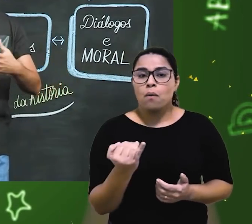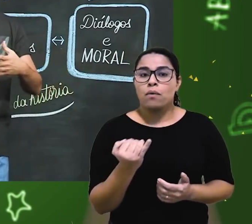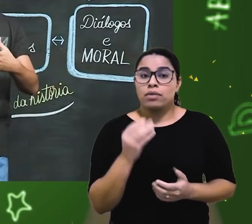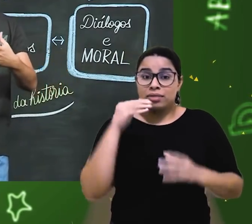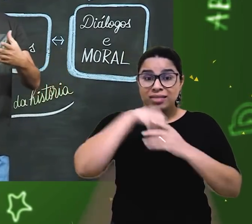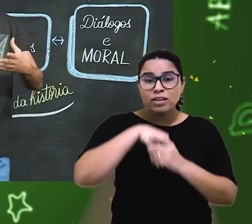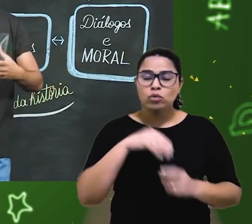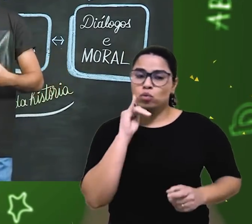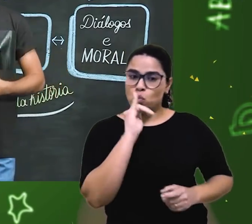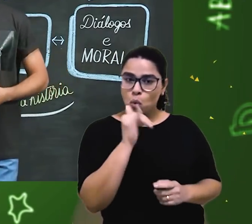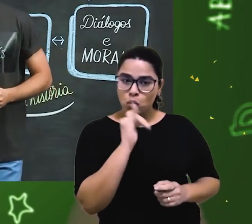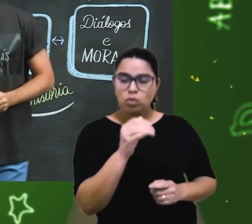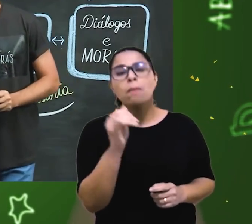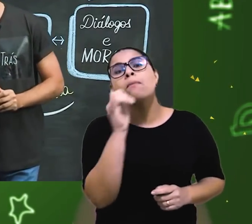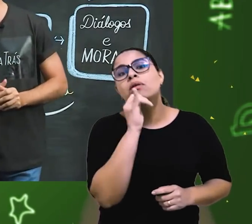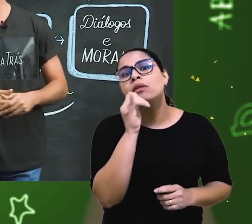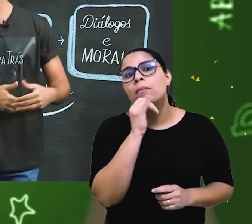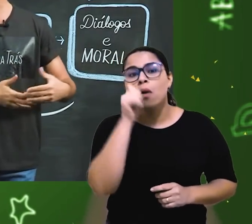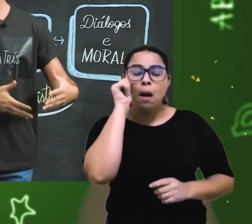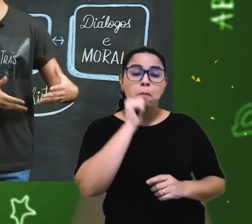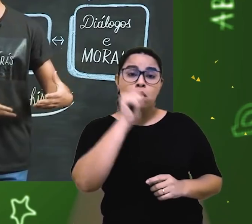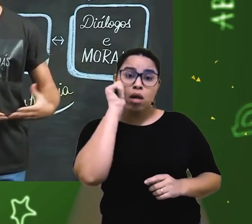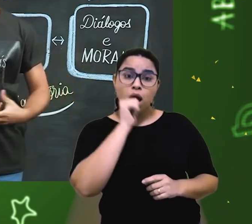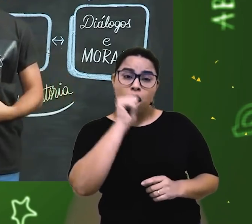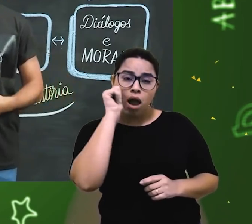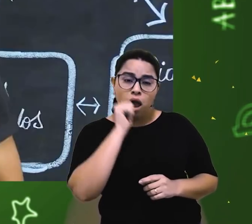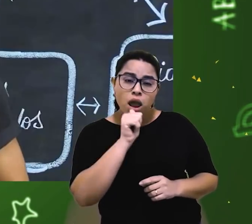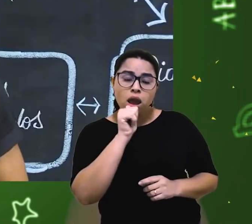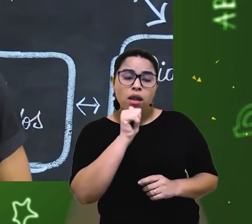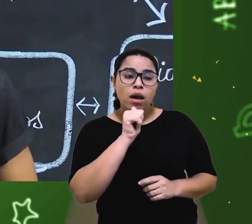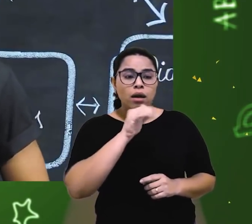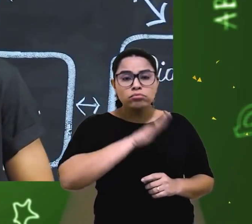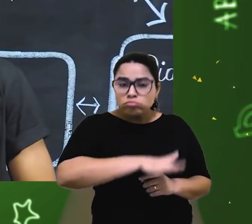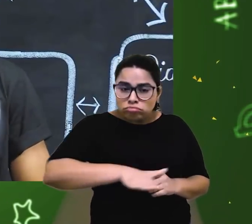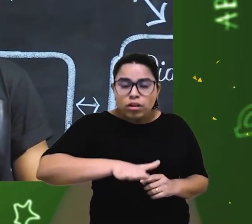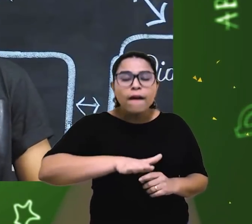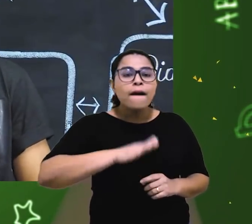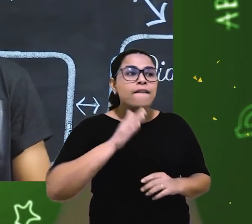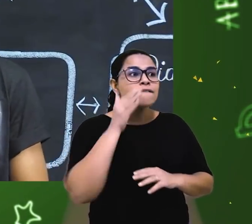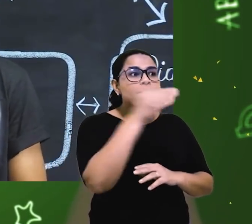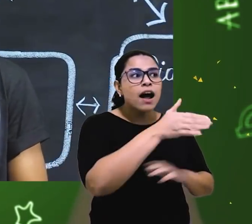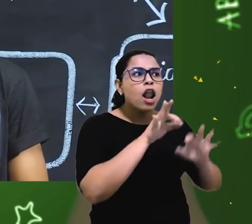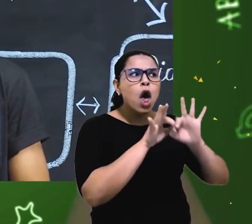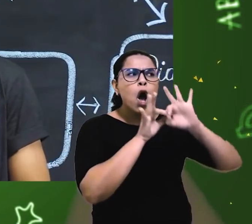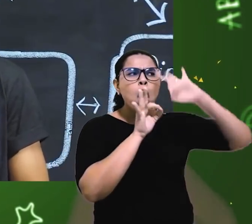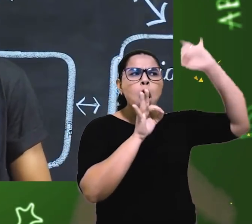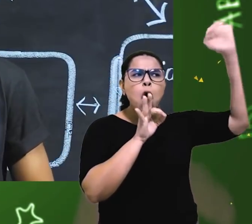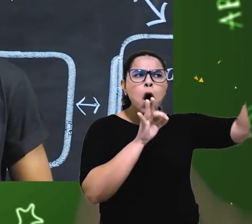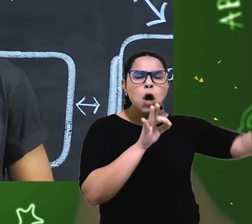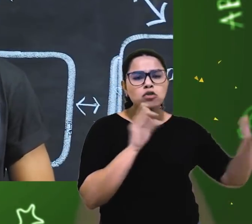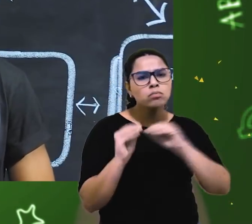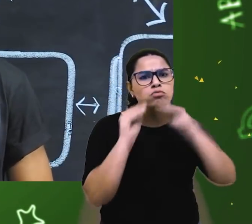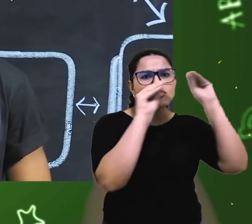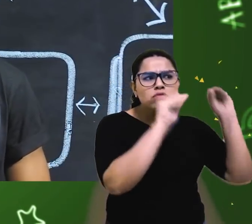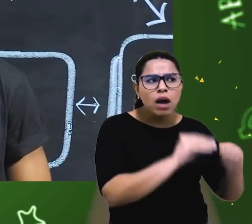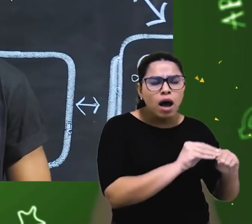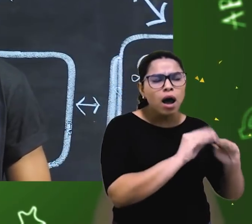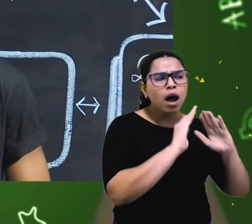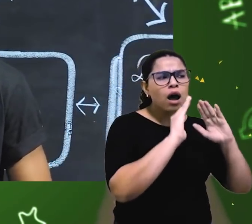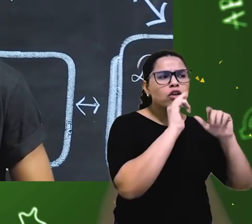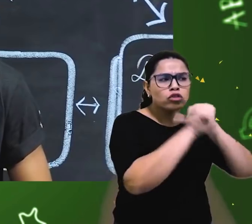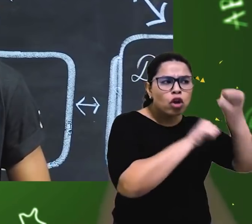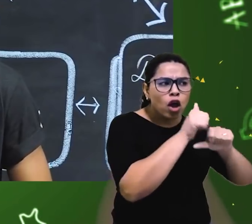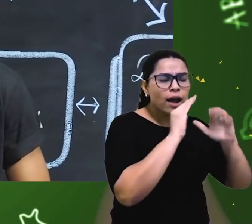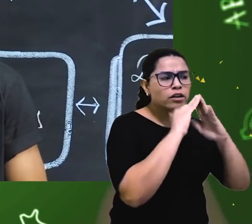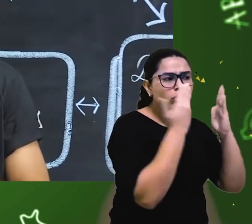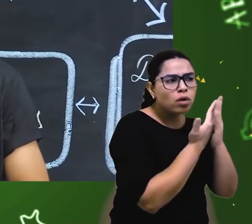pela primeira vez estudar em uma escola longe da cidade de origem dela, e a gente vai compreender um pouco as dificuldades que ela vai ter nessa cidade até